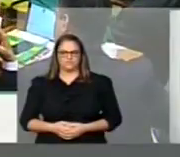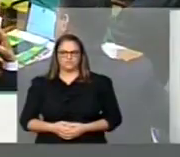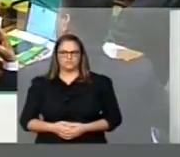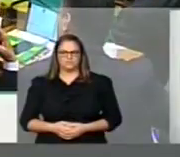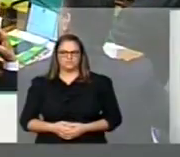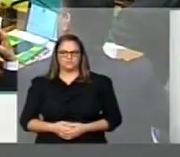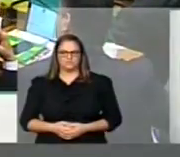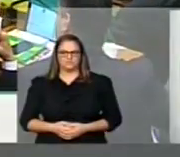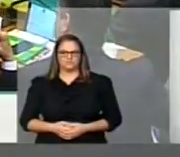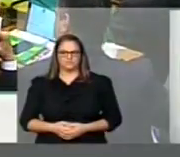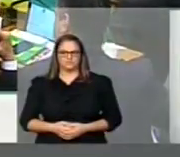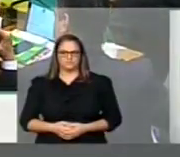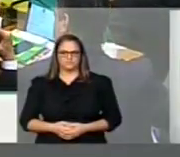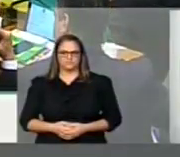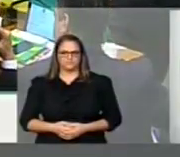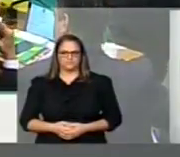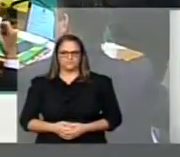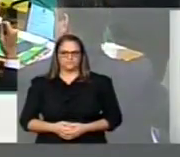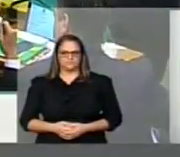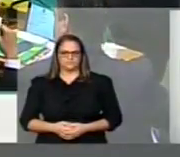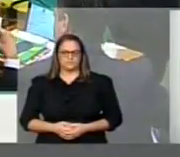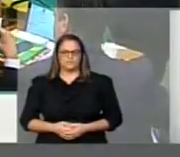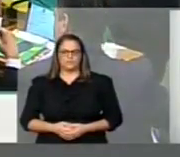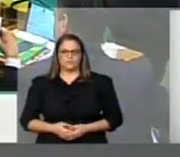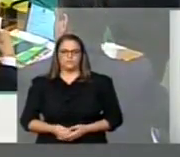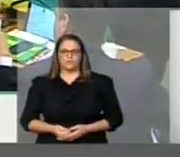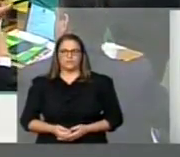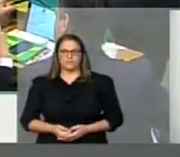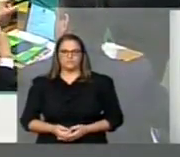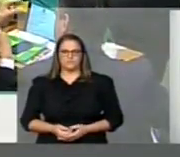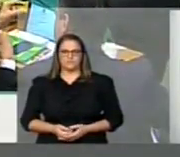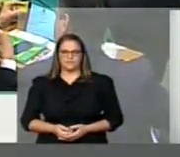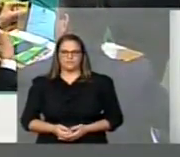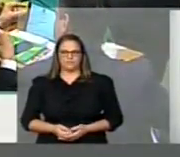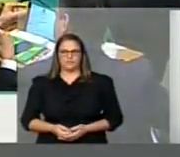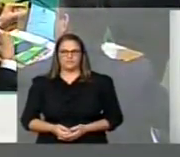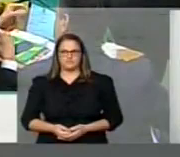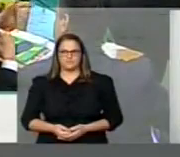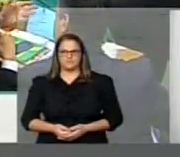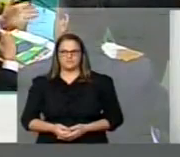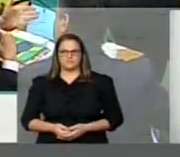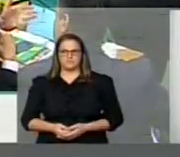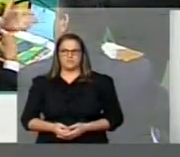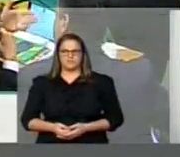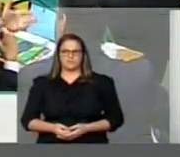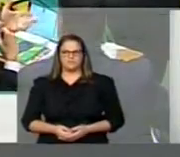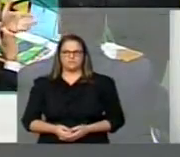Presidente, eu queria pedir silêncio no plenário. Eu queria